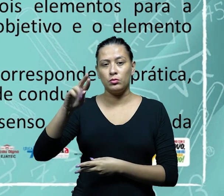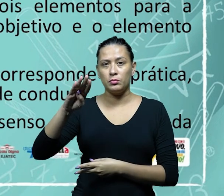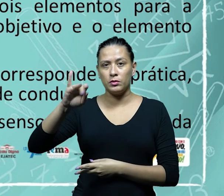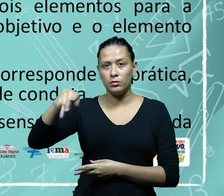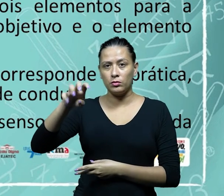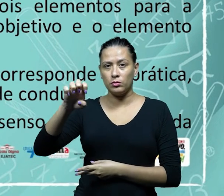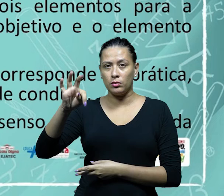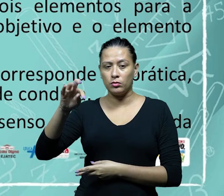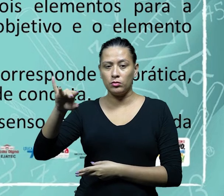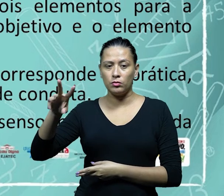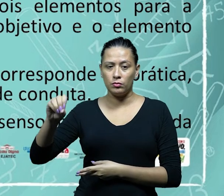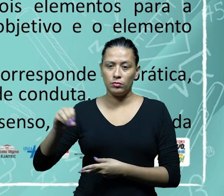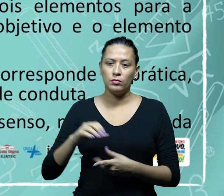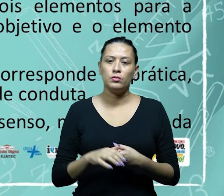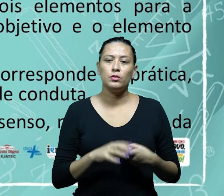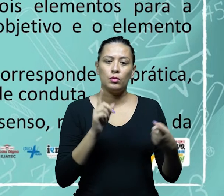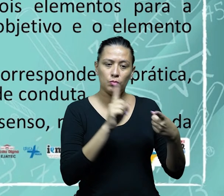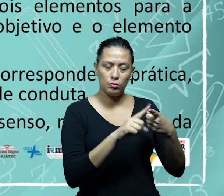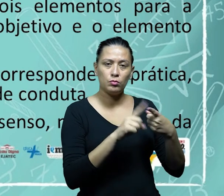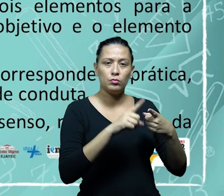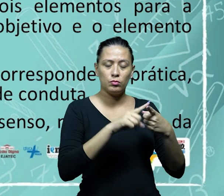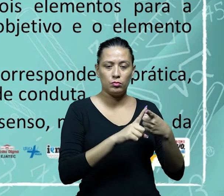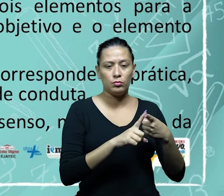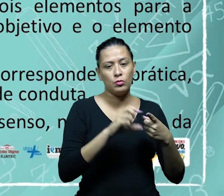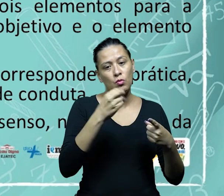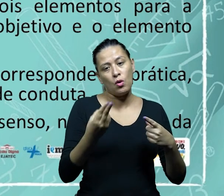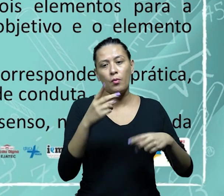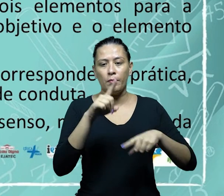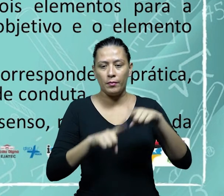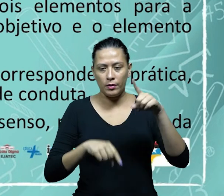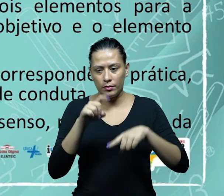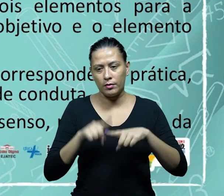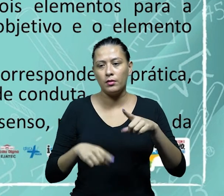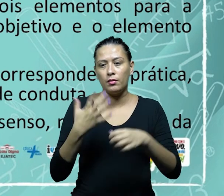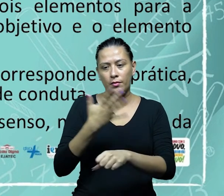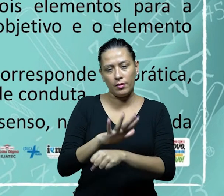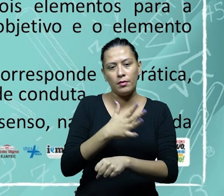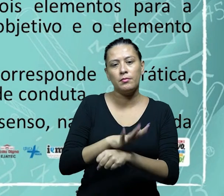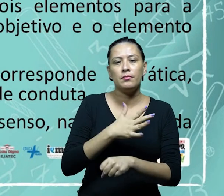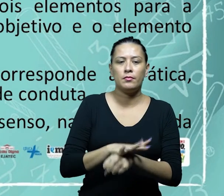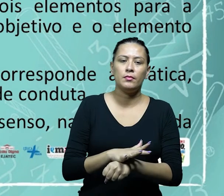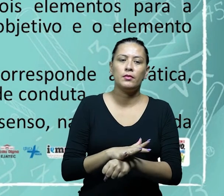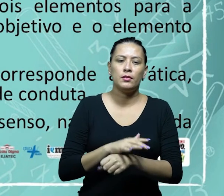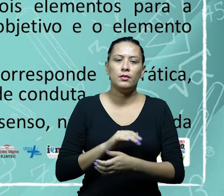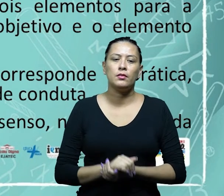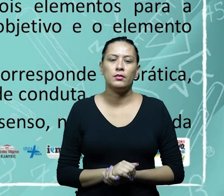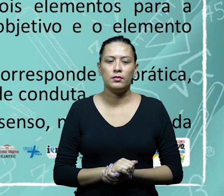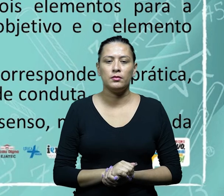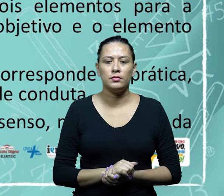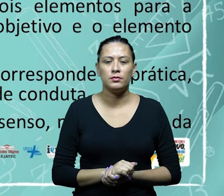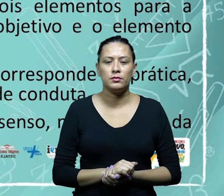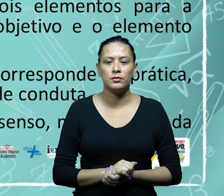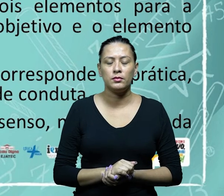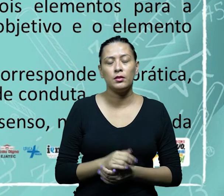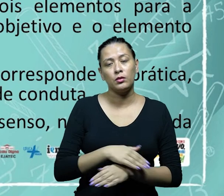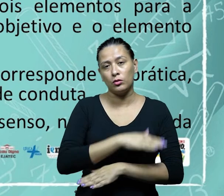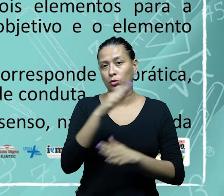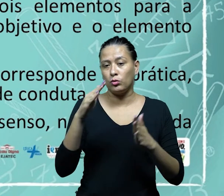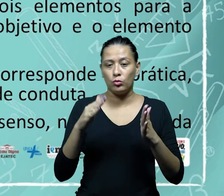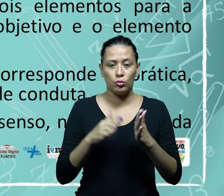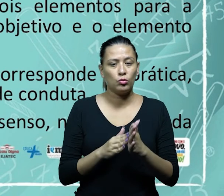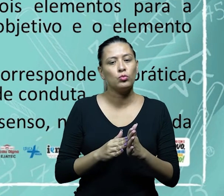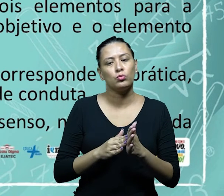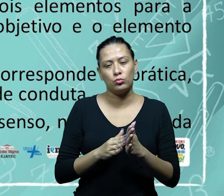bom o o objetivo ou material do costume corresponde a prática um ver tarada né